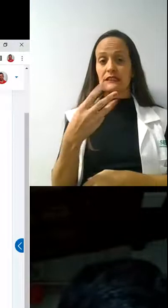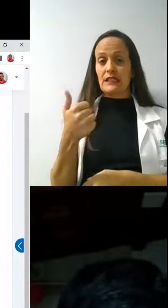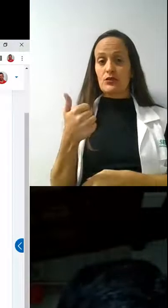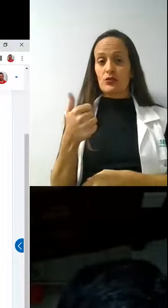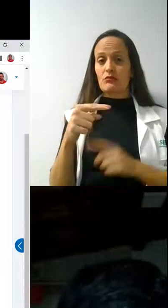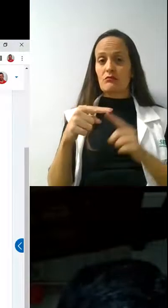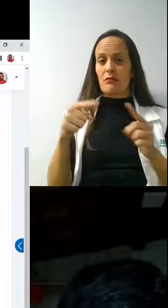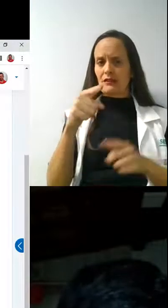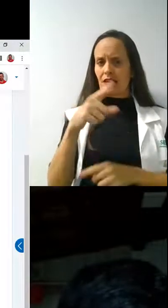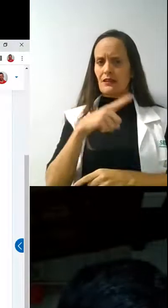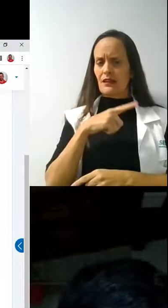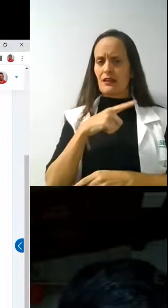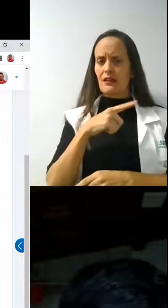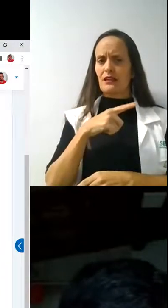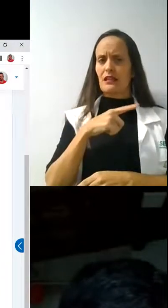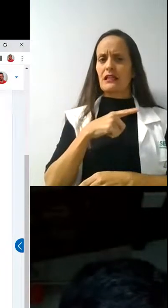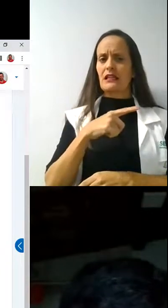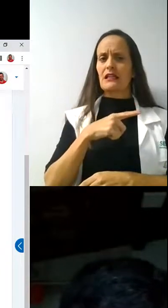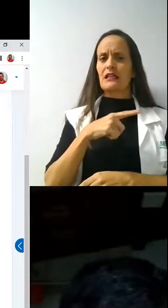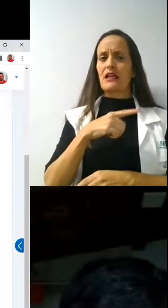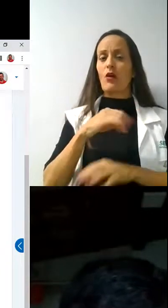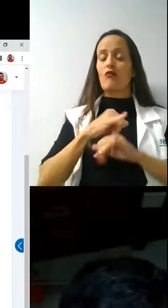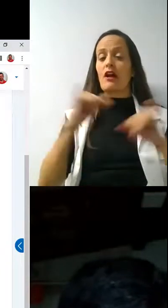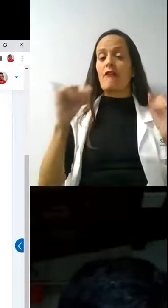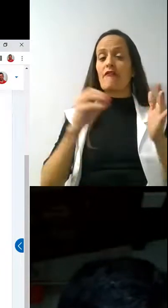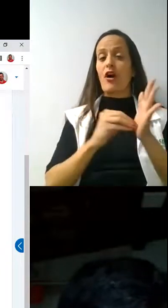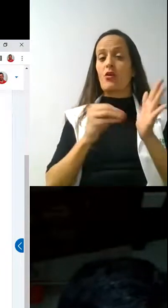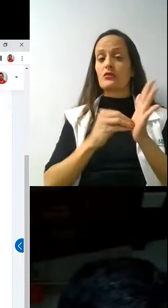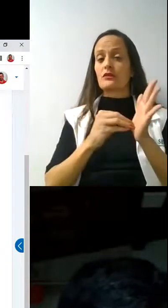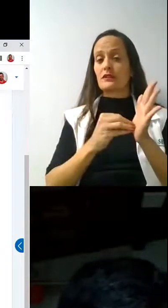aqui até dia 18, mas faltou colocar o aviso aqui ainda, né? Eu